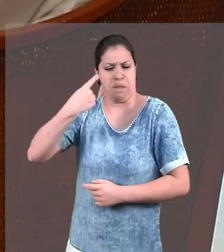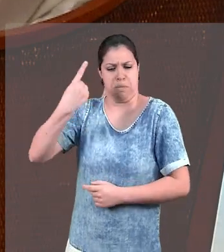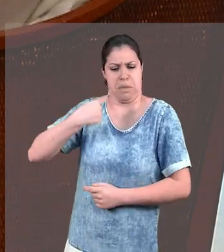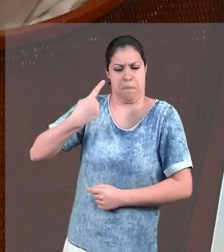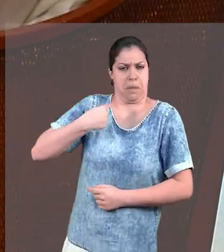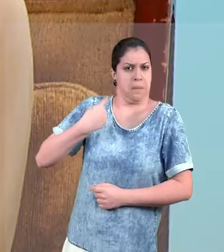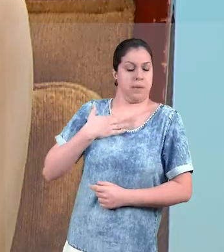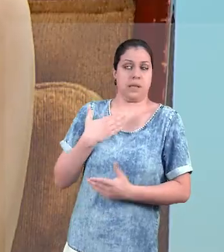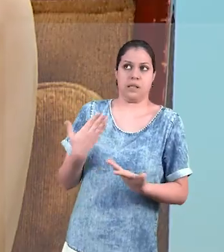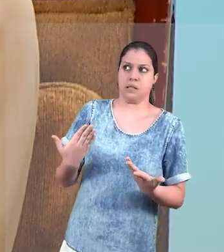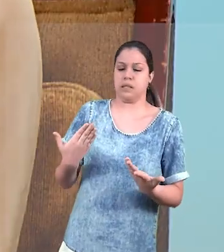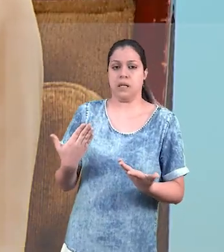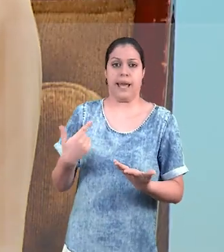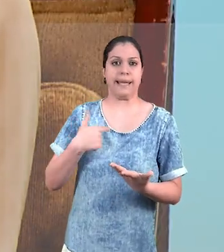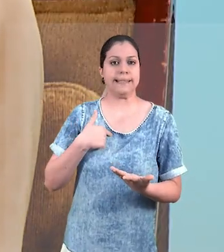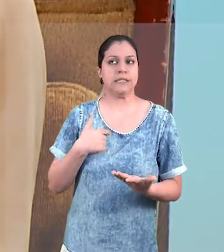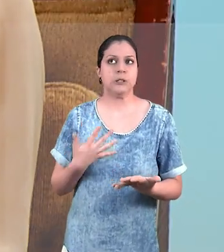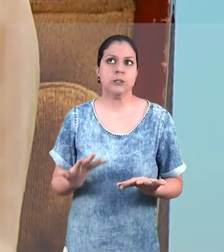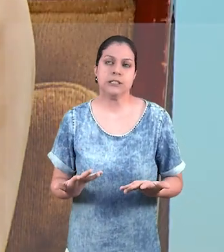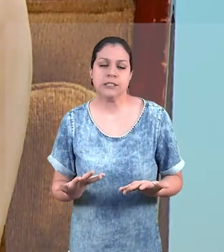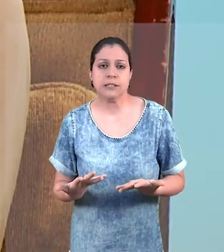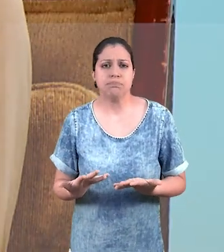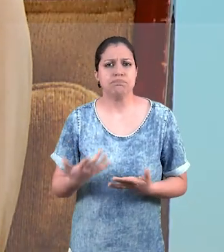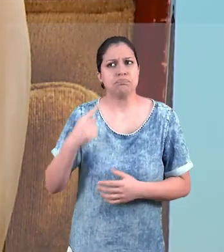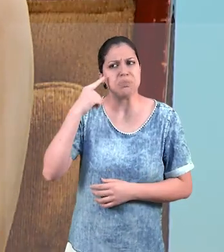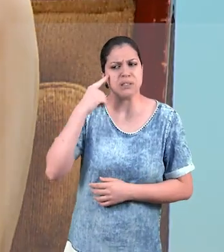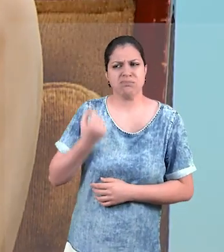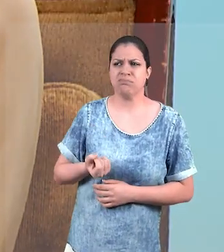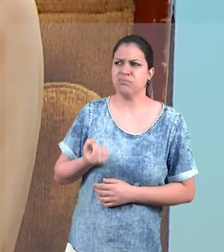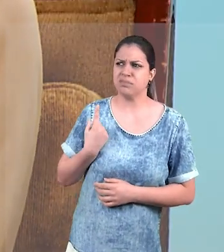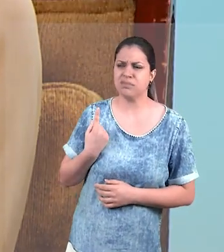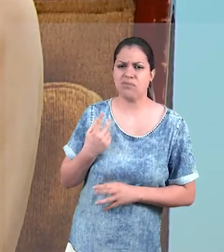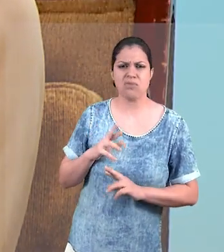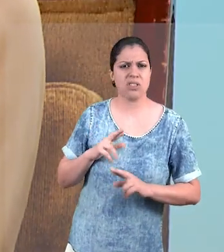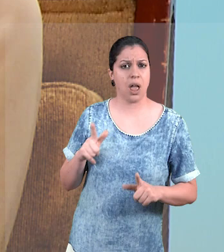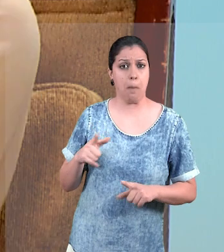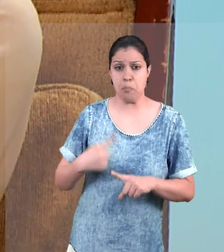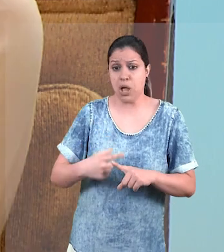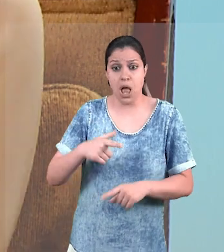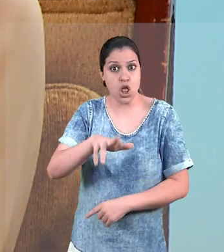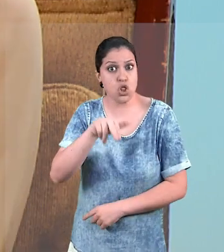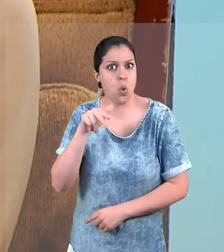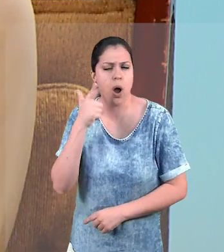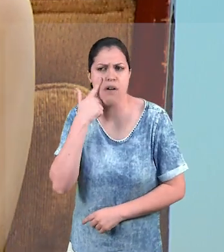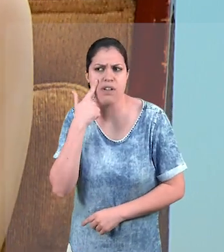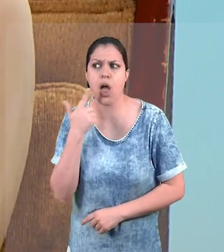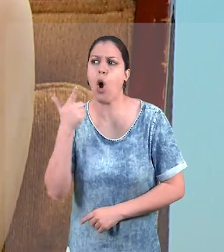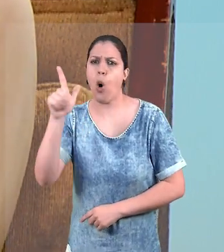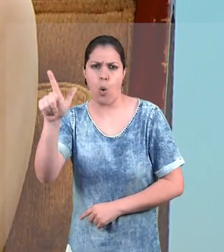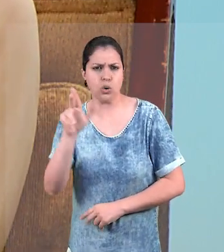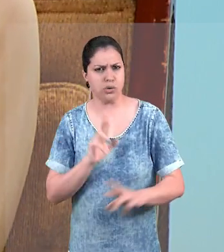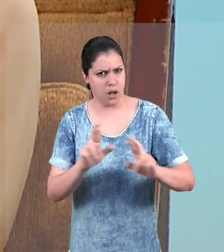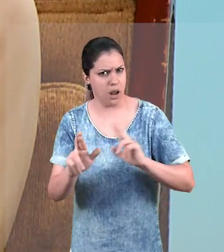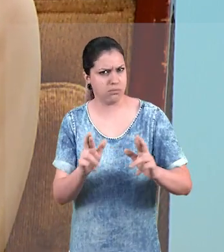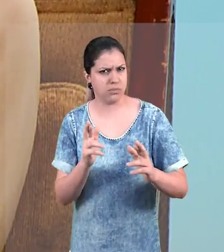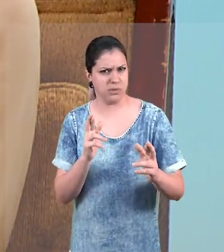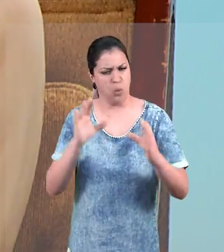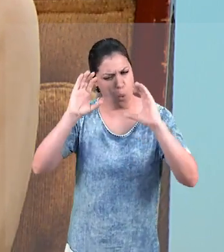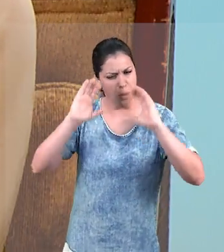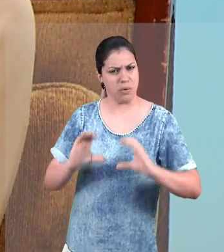me comandar, e eu fui achando aquilo estranho, porque eu nunca tinha visto em outros